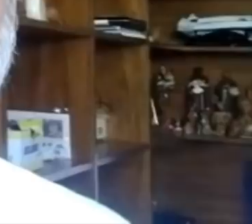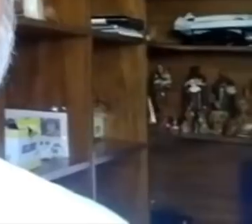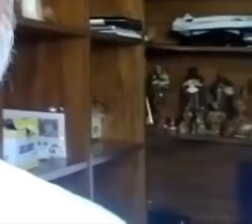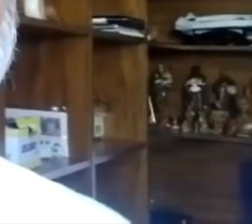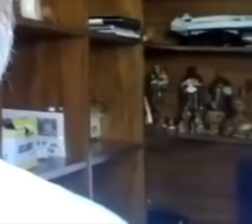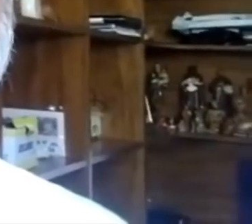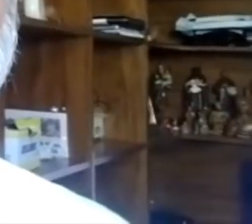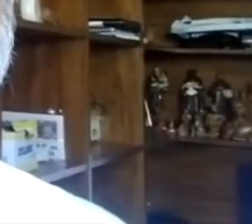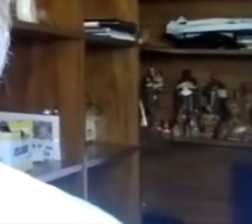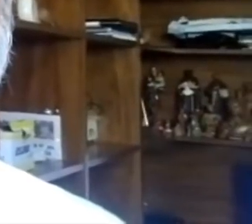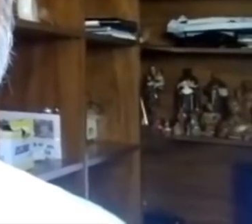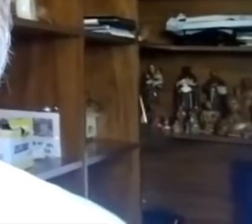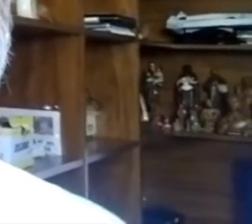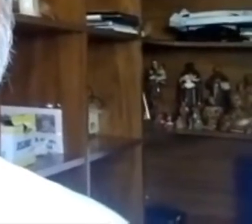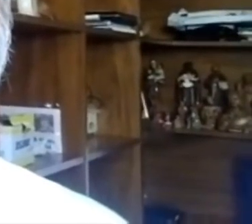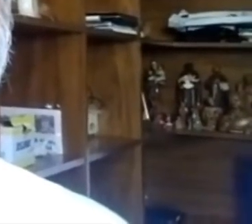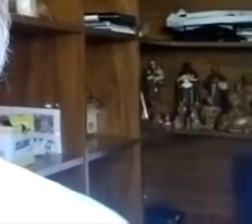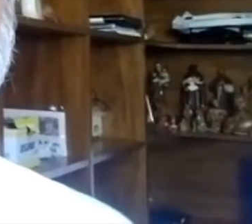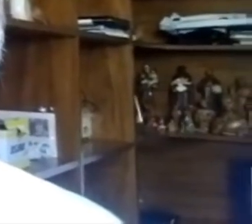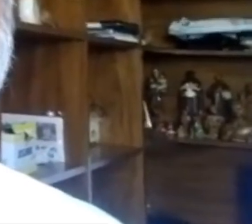Oportunidade.